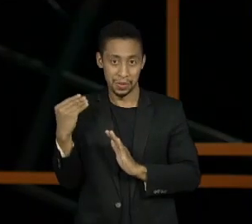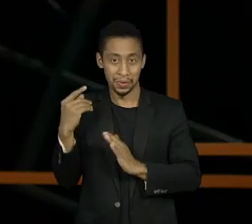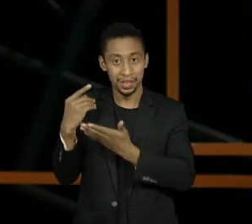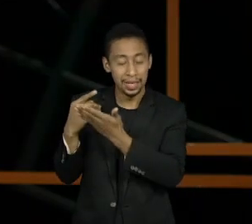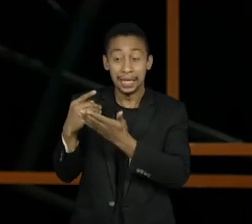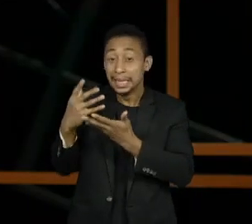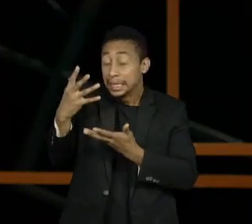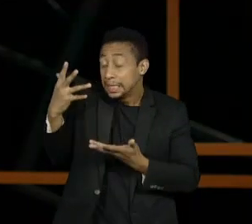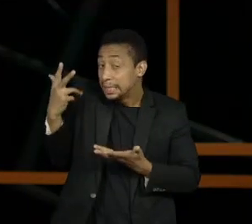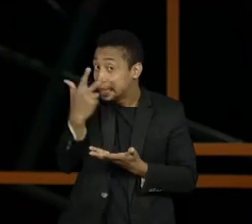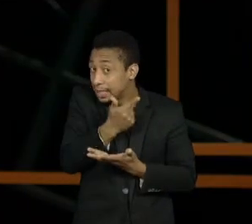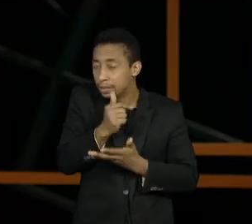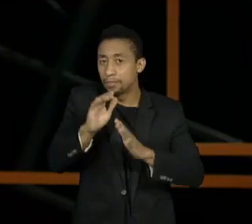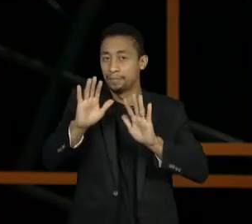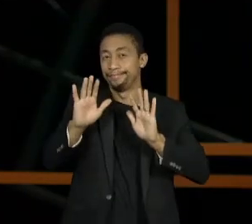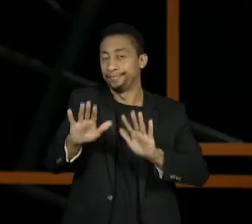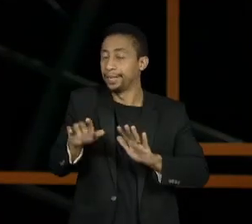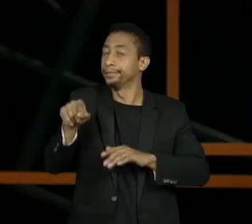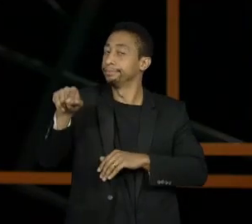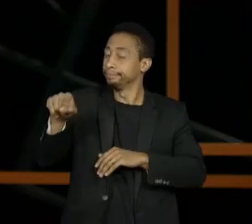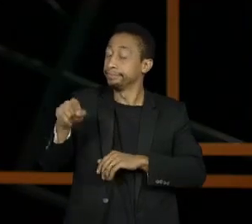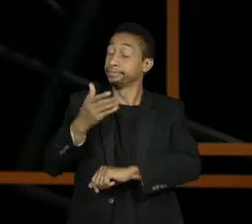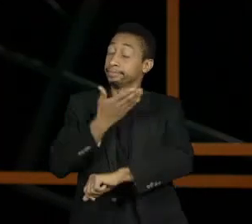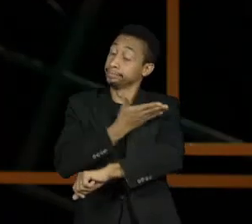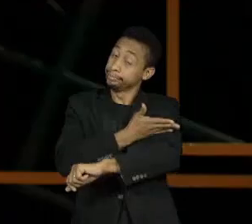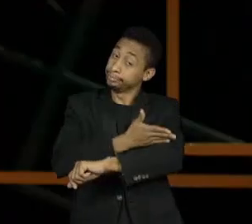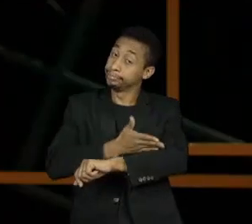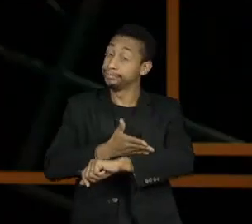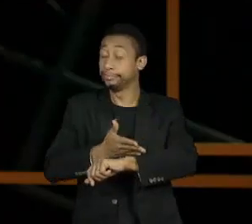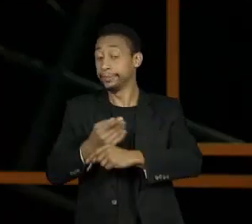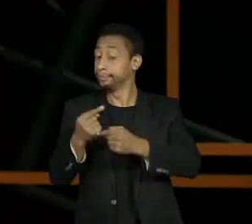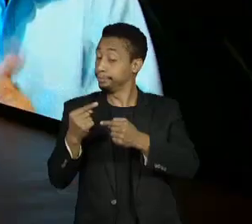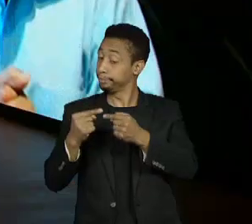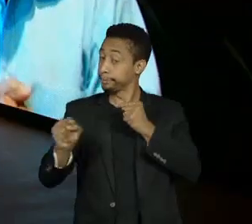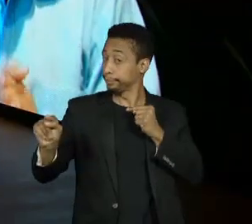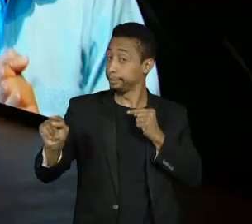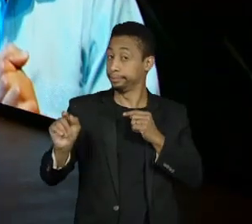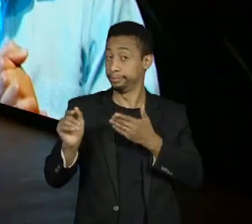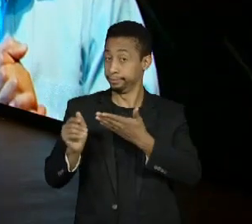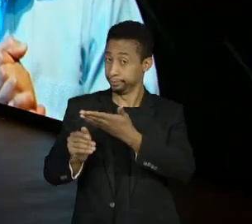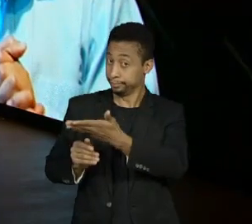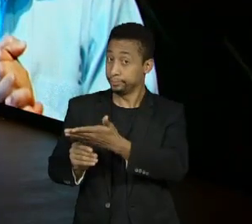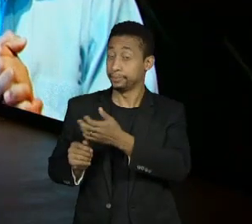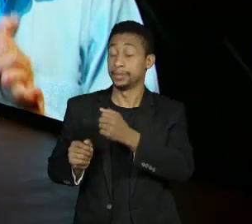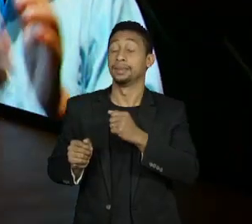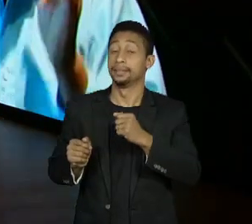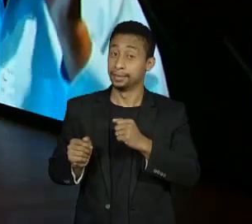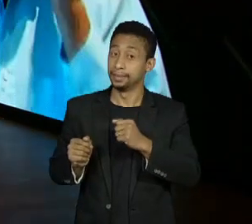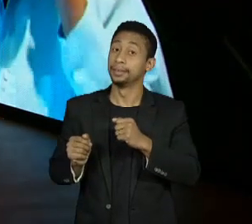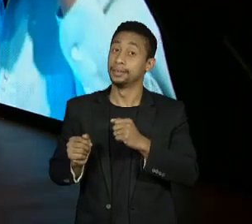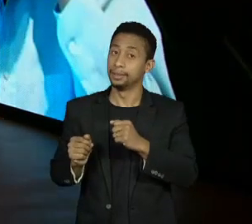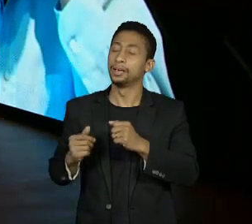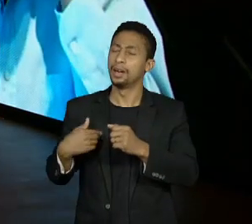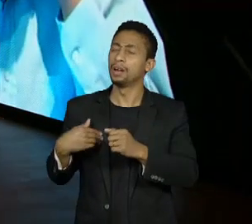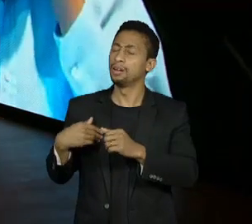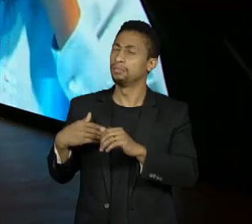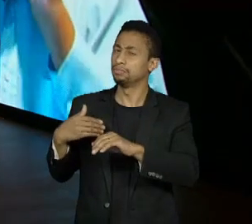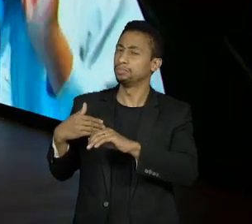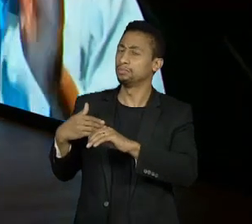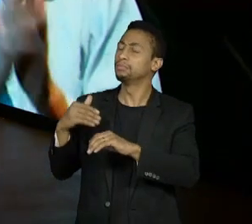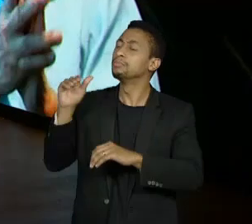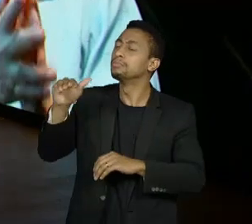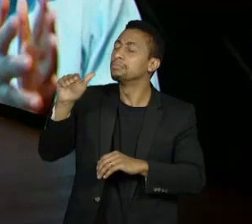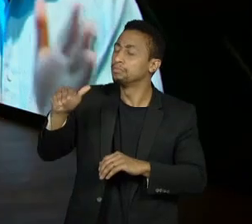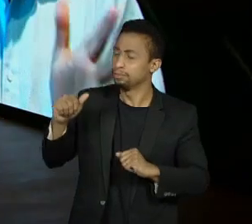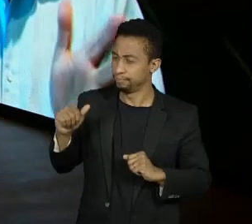mas daí ele se envolveu em alguns hábitos não recomendáveis, e eu cheguei para ele e falei, Pelé,